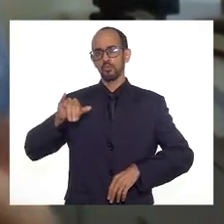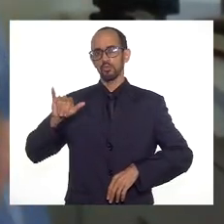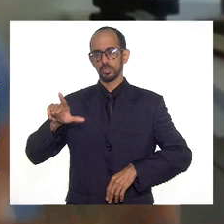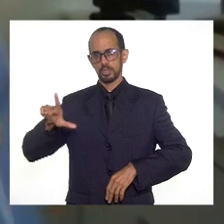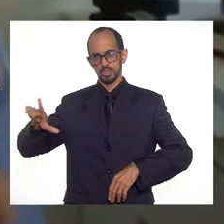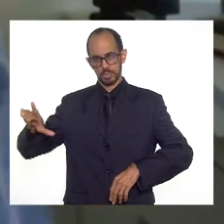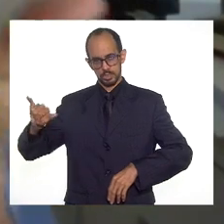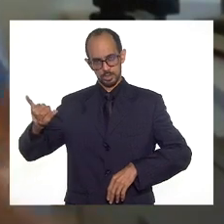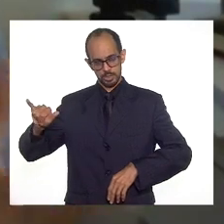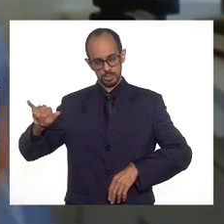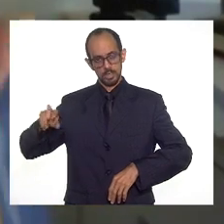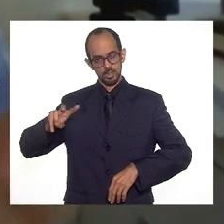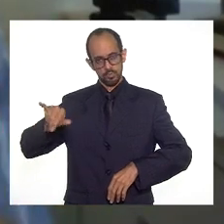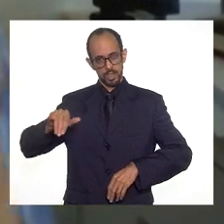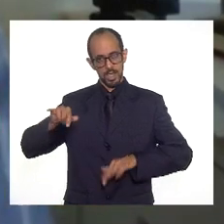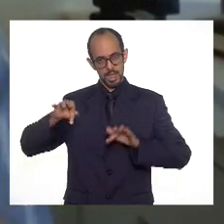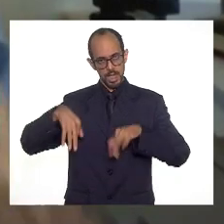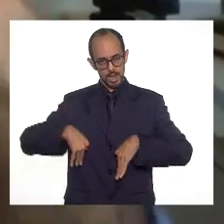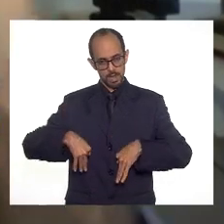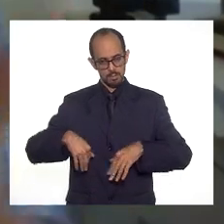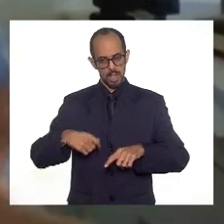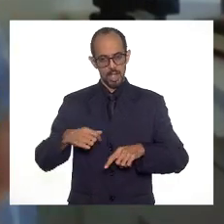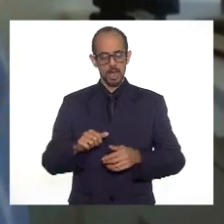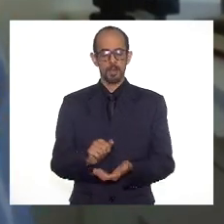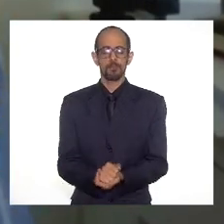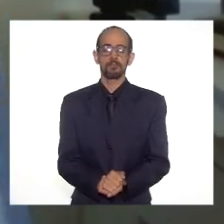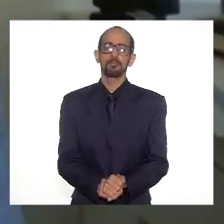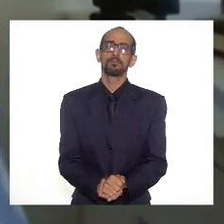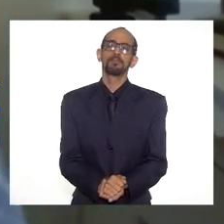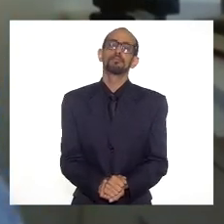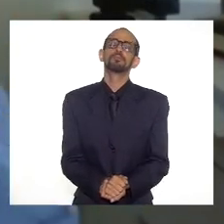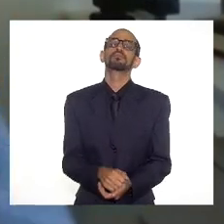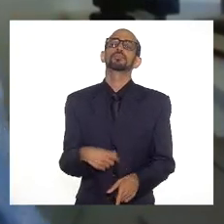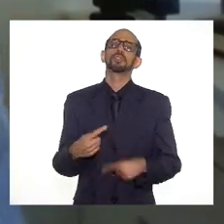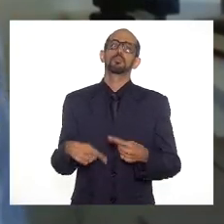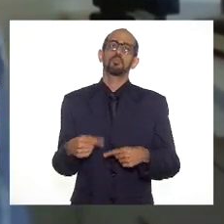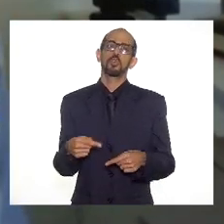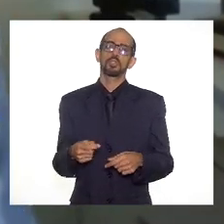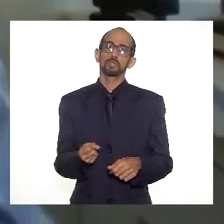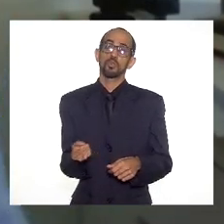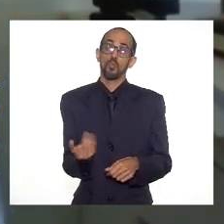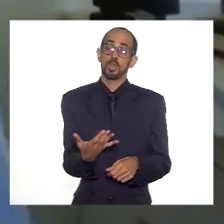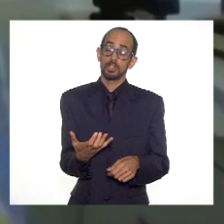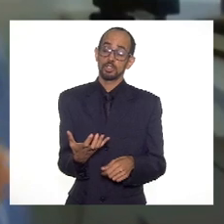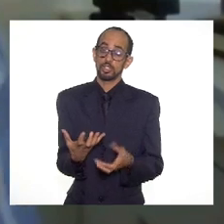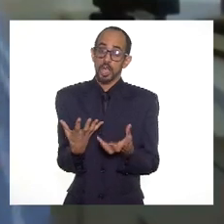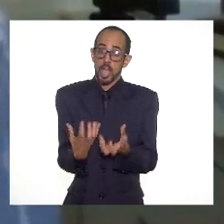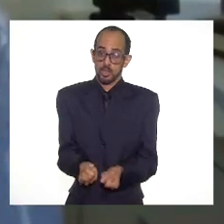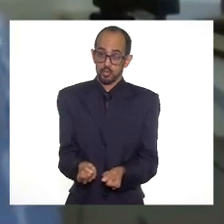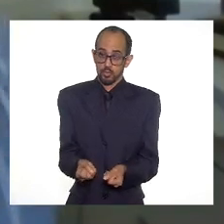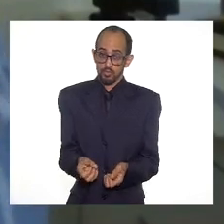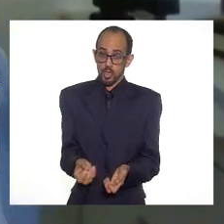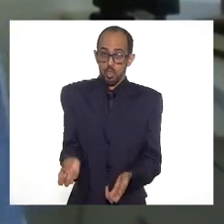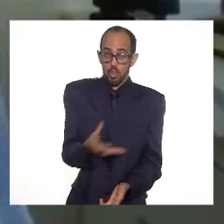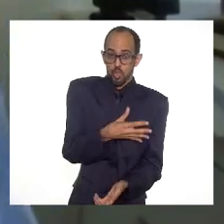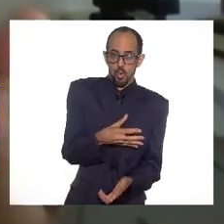que acabará essa decisão da liminar, ela finda exatamente no momento que a gente aderir agora